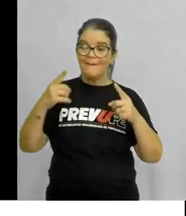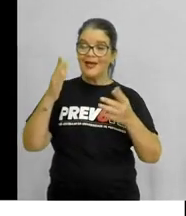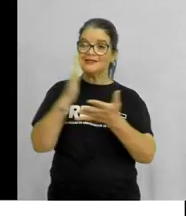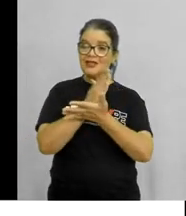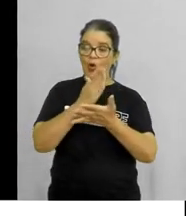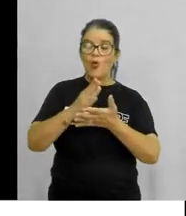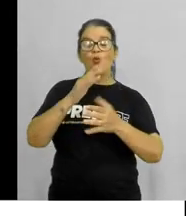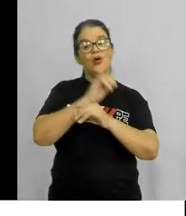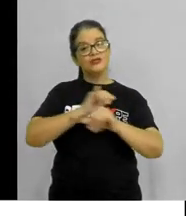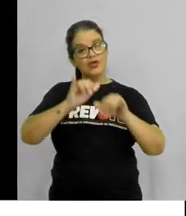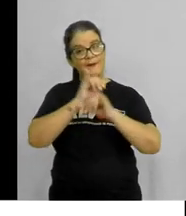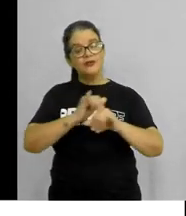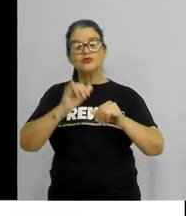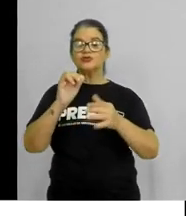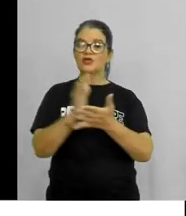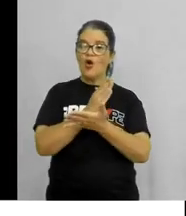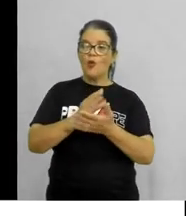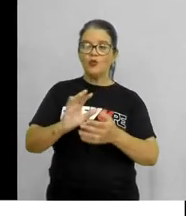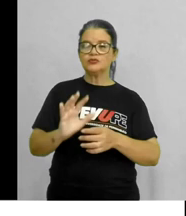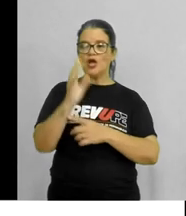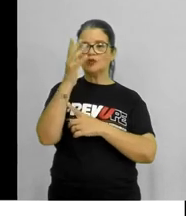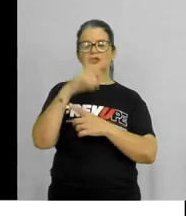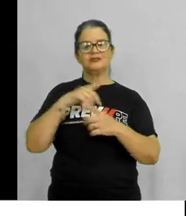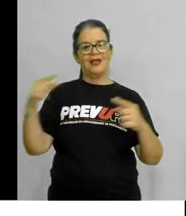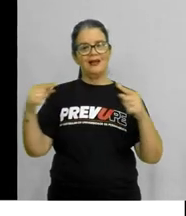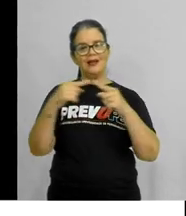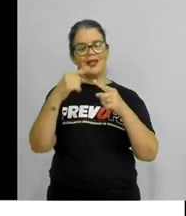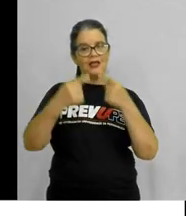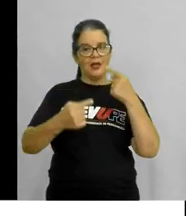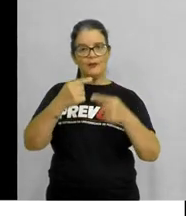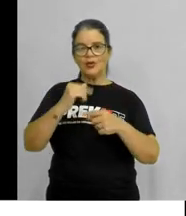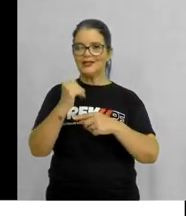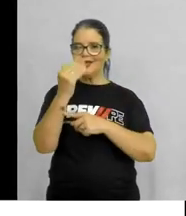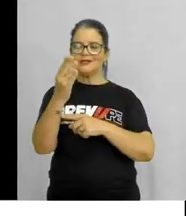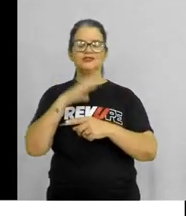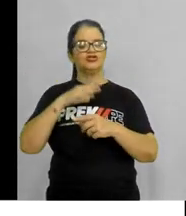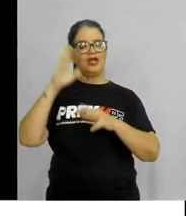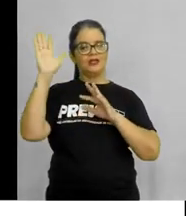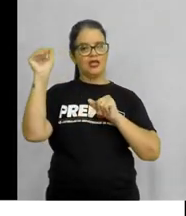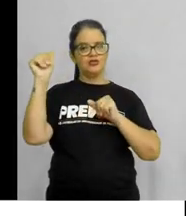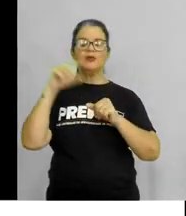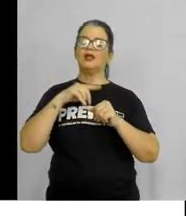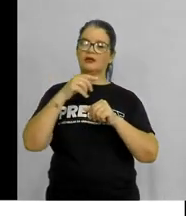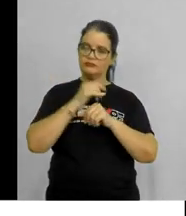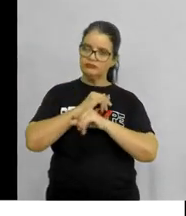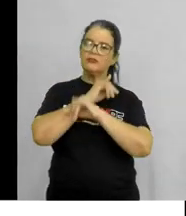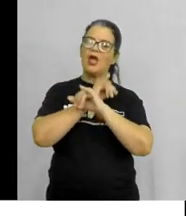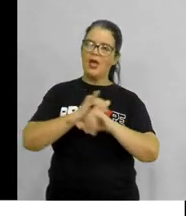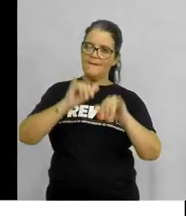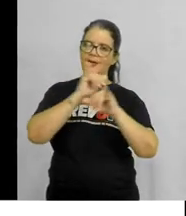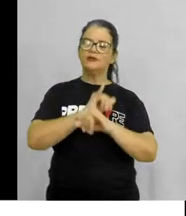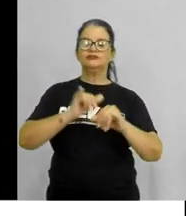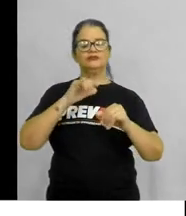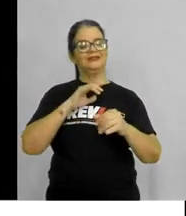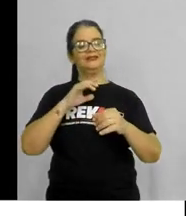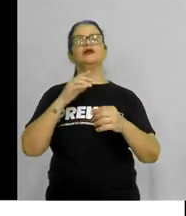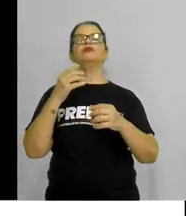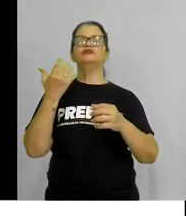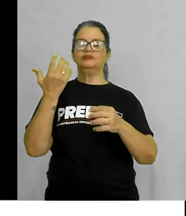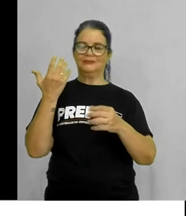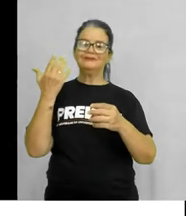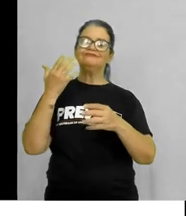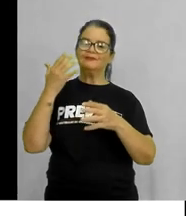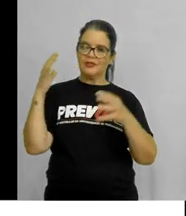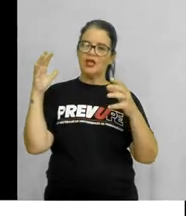repercussões alguns acontecimentos ligados à política externa espanhola repercutiram diretamente aqui no